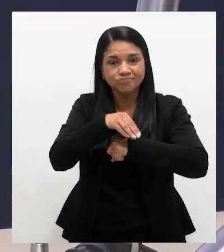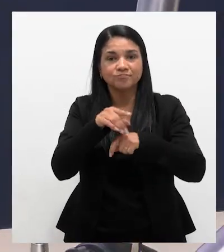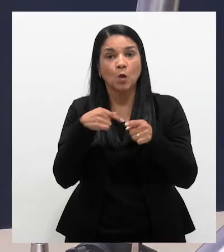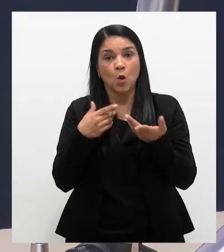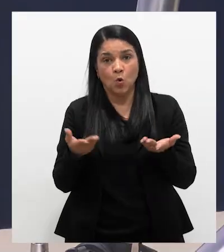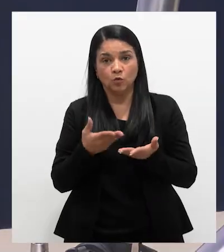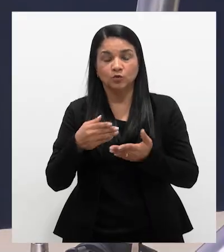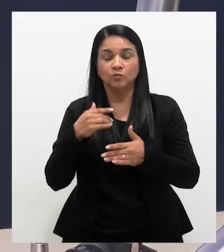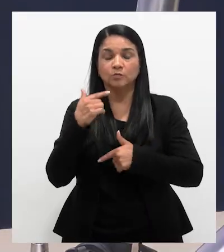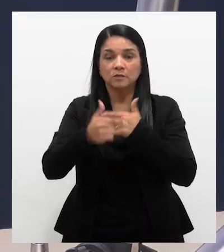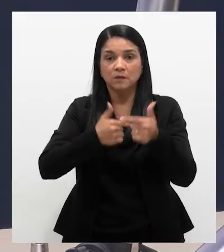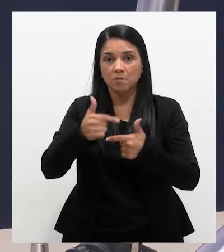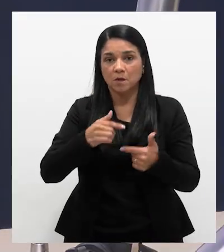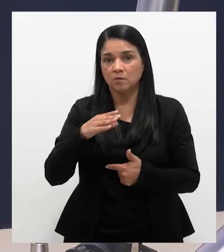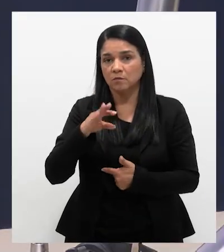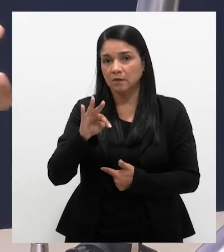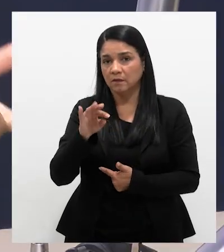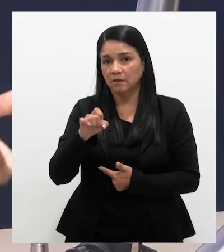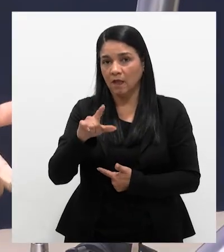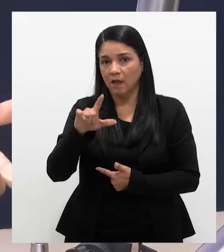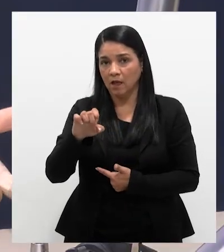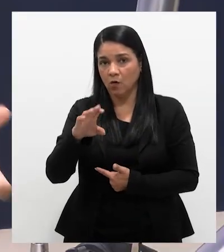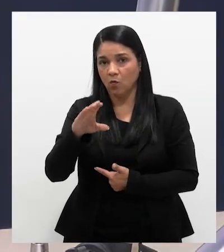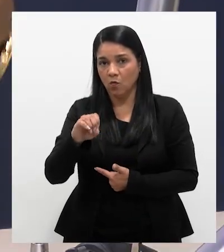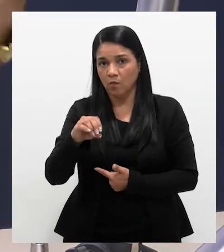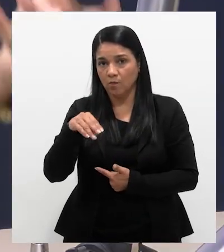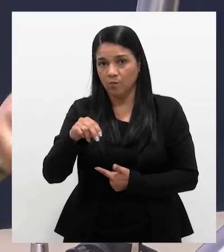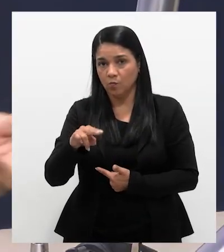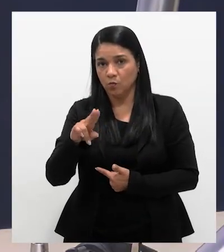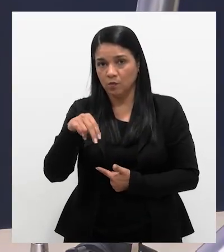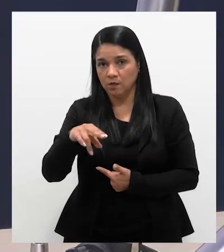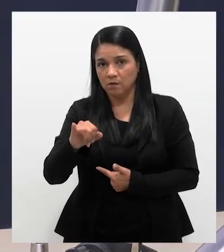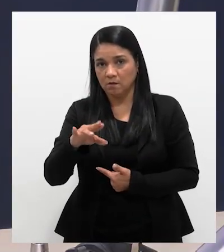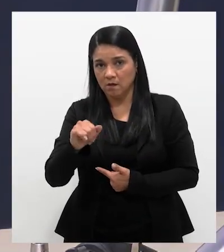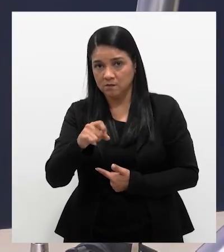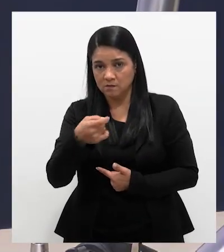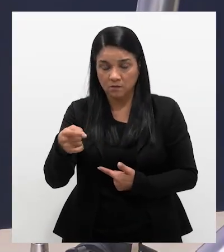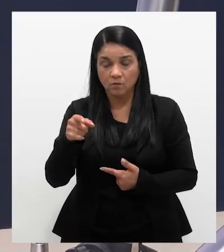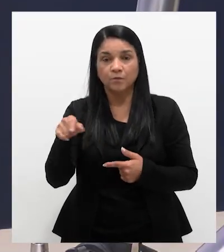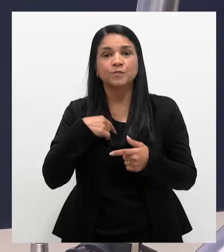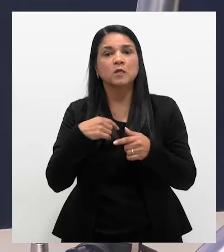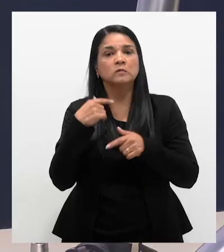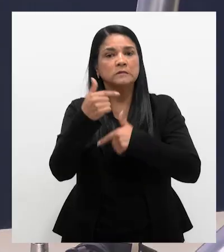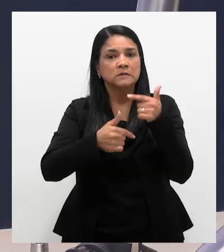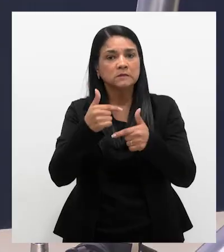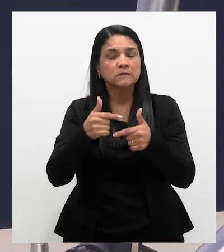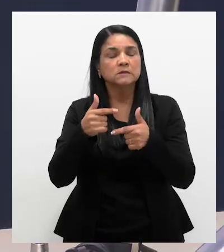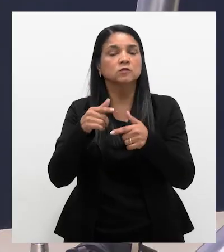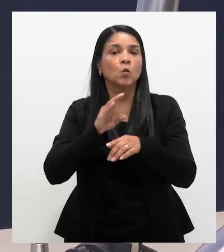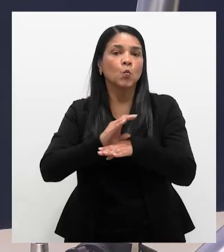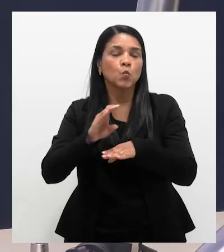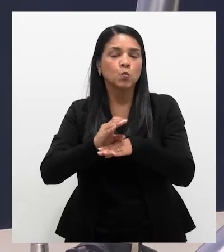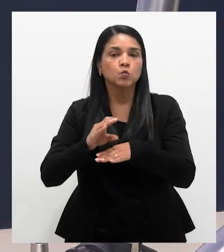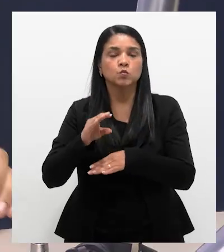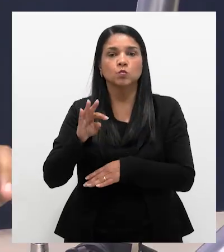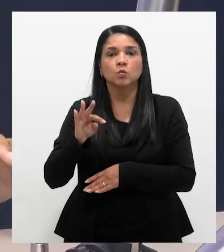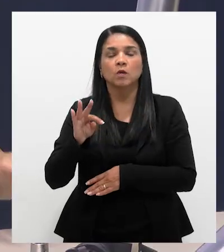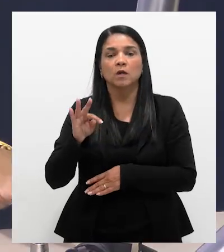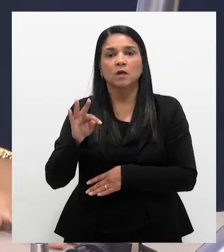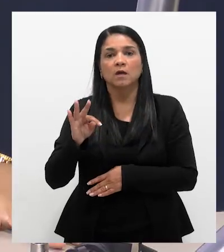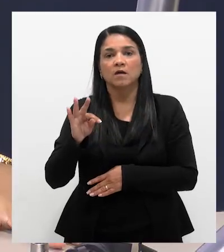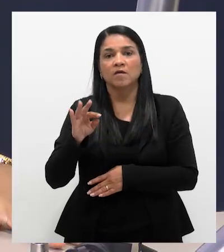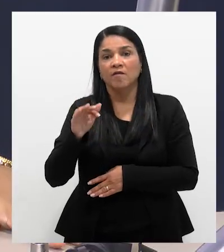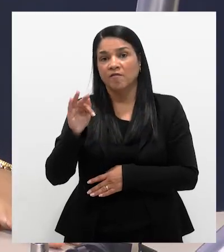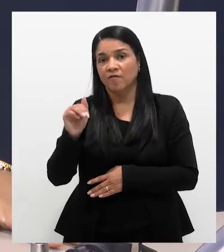com telecomunicações, eu tenho a formação através da FITech, o curso técnico junto com o médio, né? Então, hoje eu estou inserido no